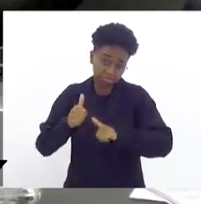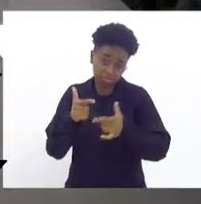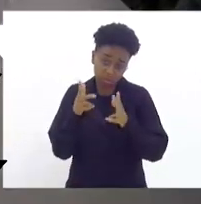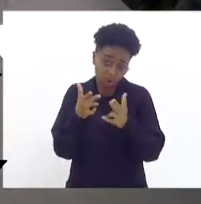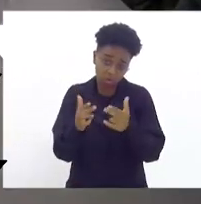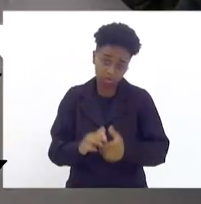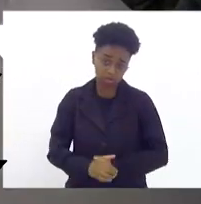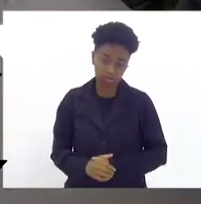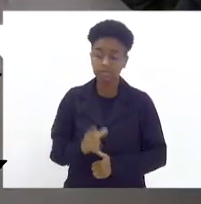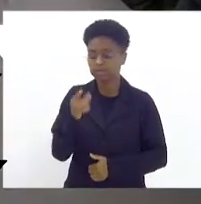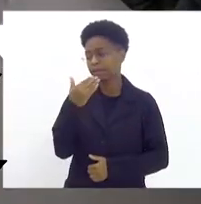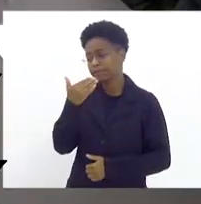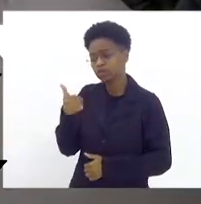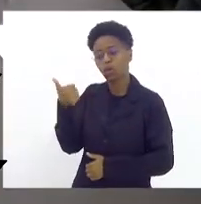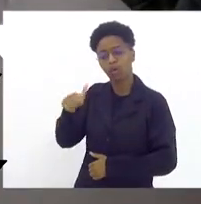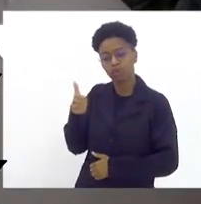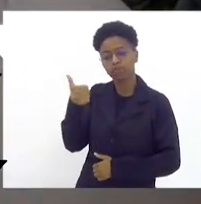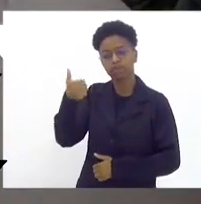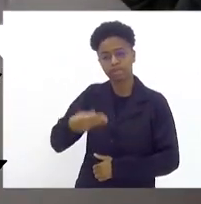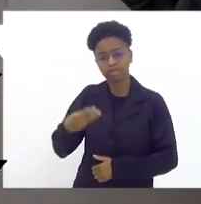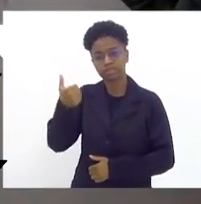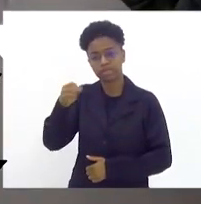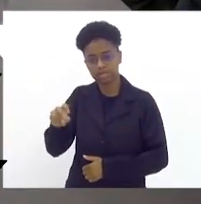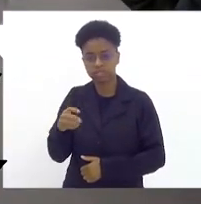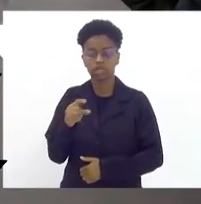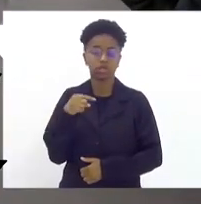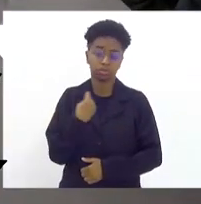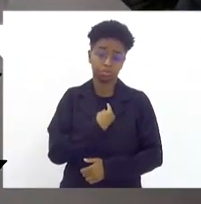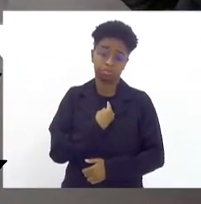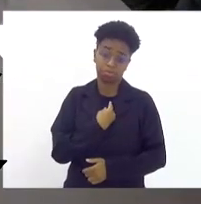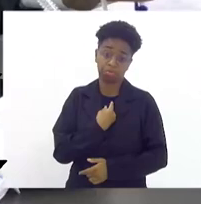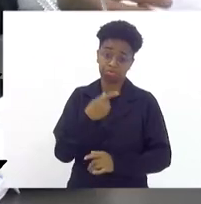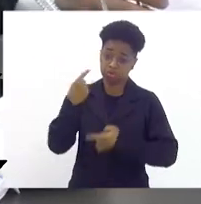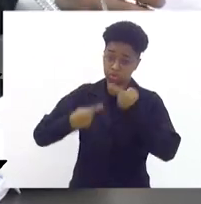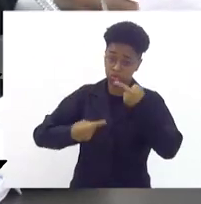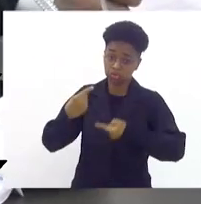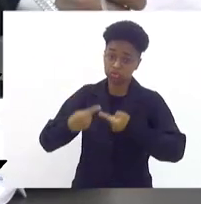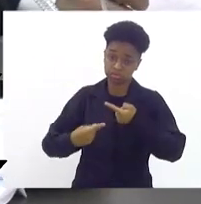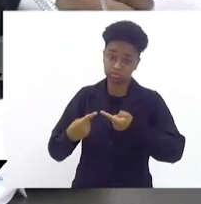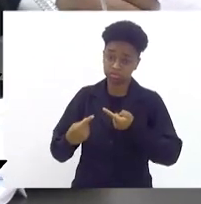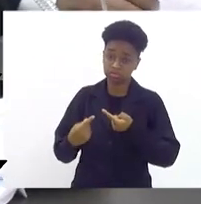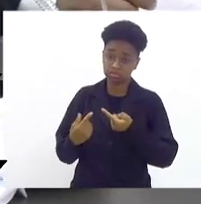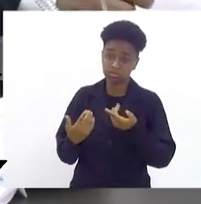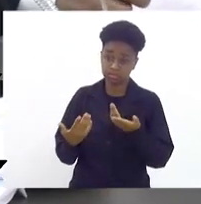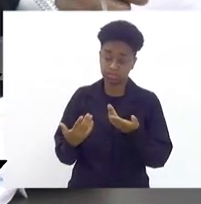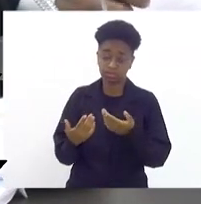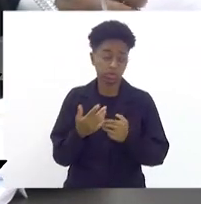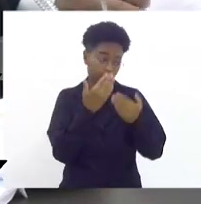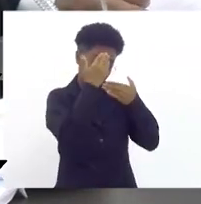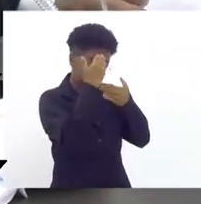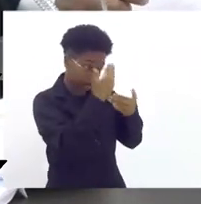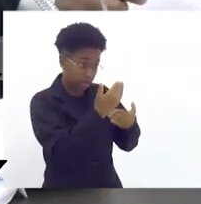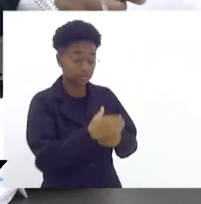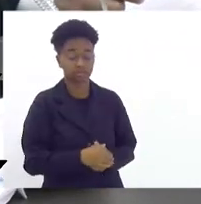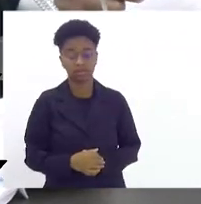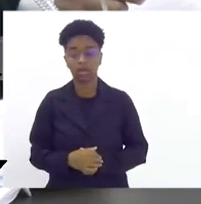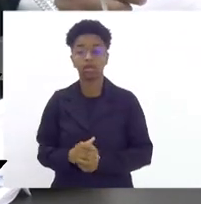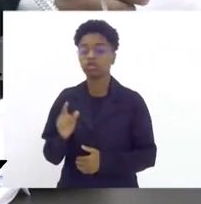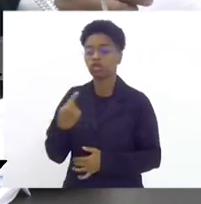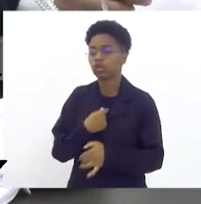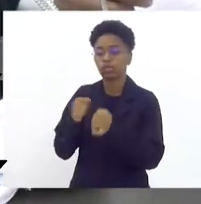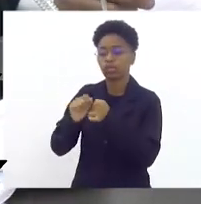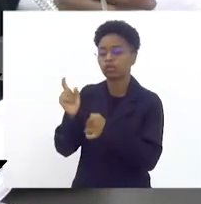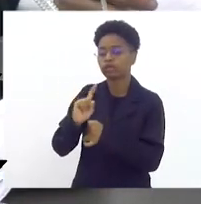11, 13 e 15, a gente vai chegar neles. E, de fato, o deputado Assis razão, o deputado doutor Serginho, vice-presidente Muito da comissão. Muito obrigada. De que não façamos